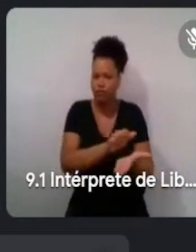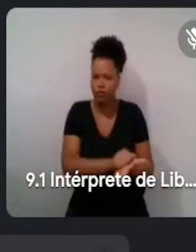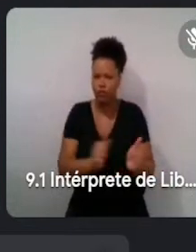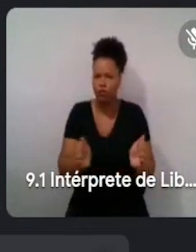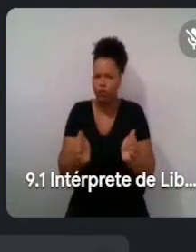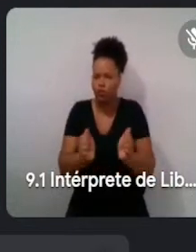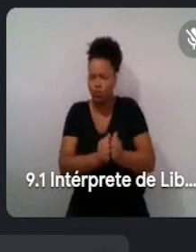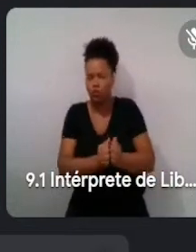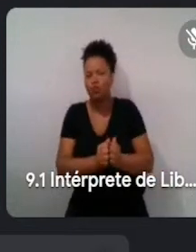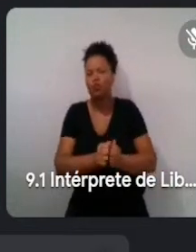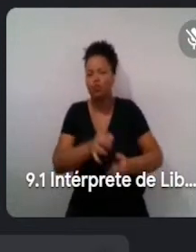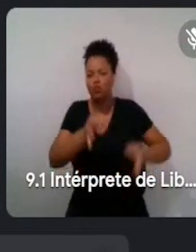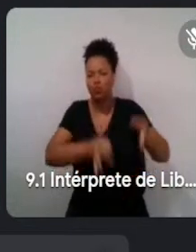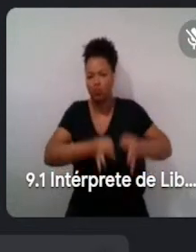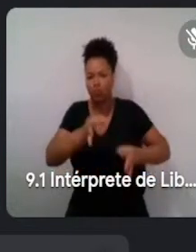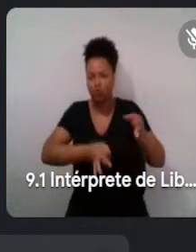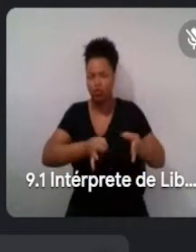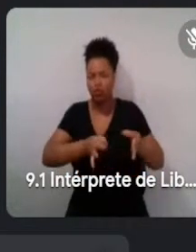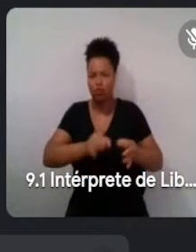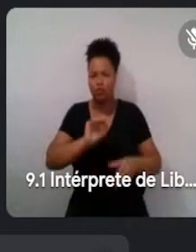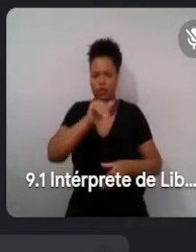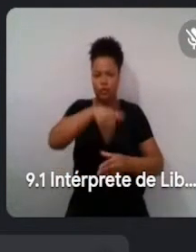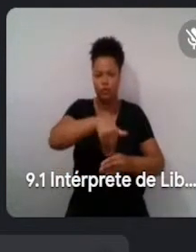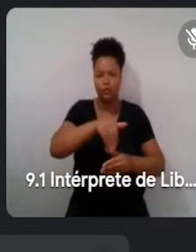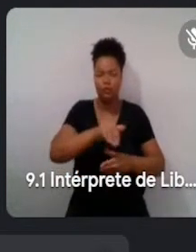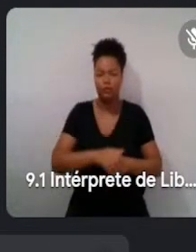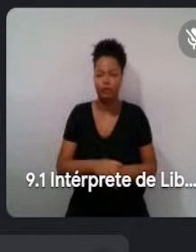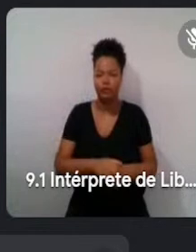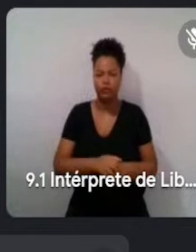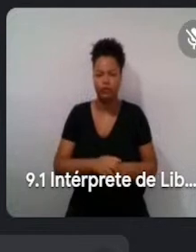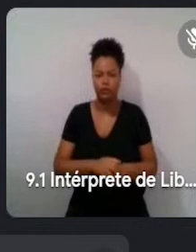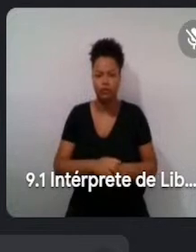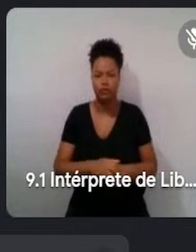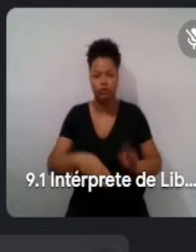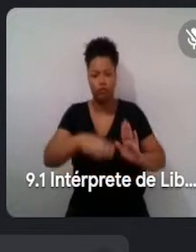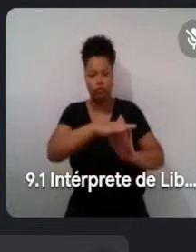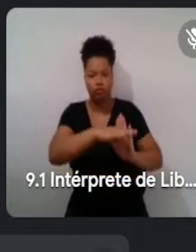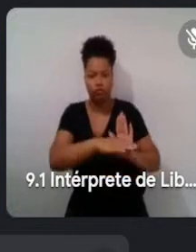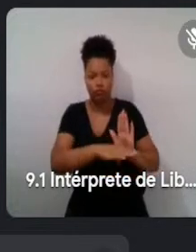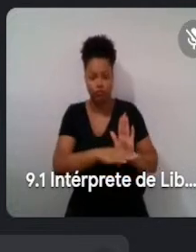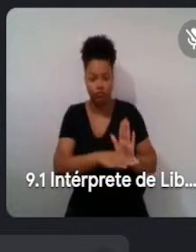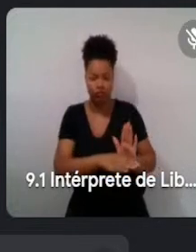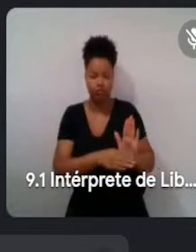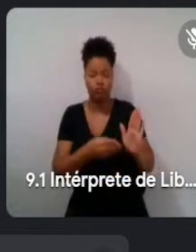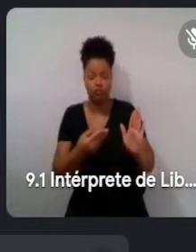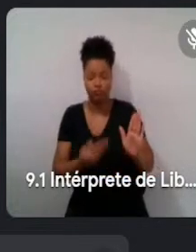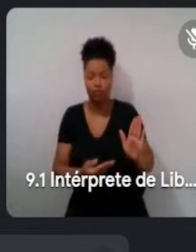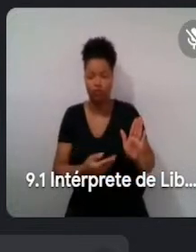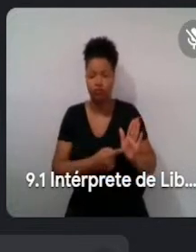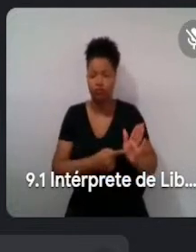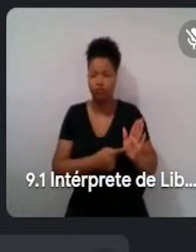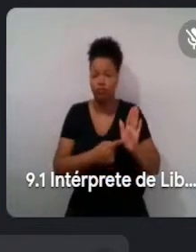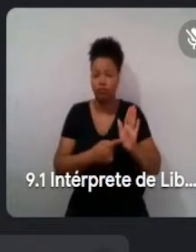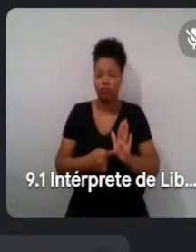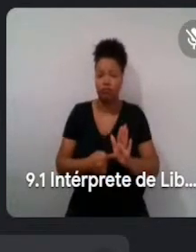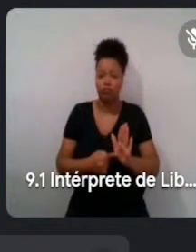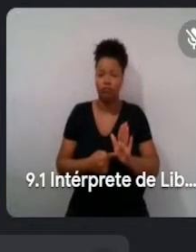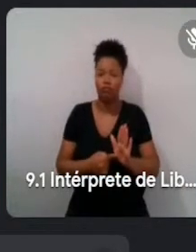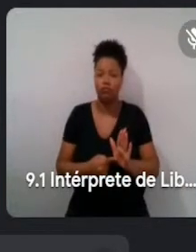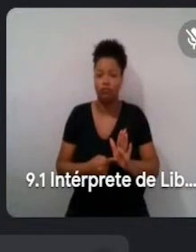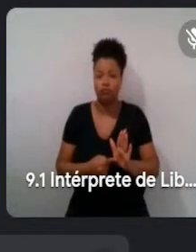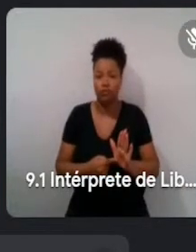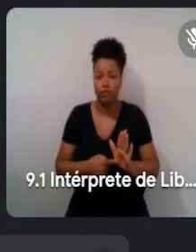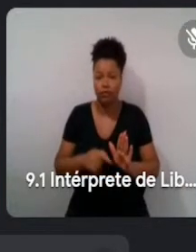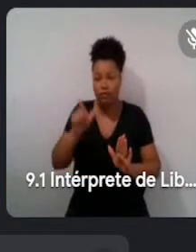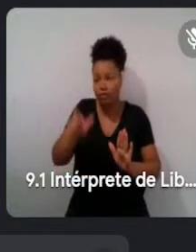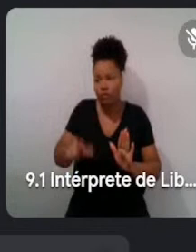Justiça Eleitoral. No segmento veio a